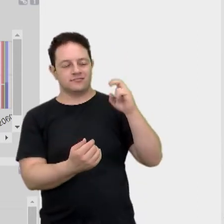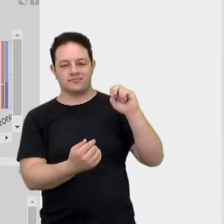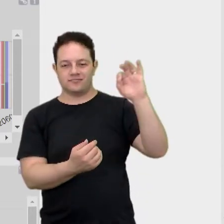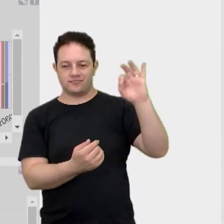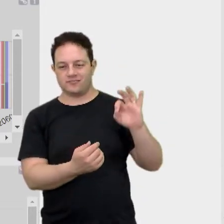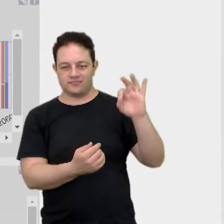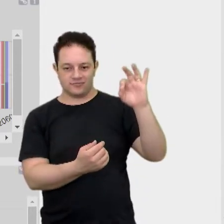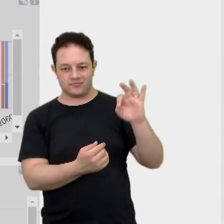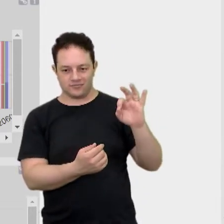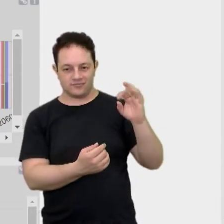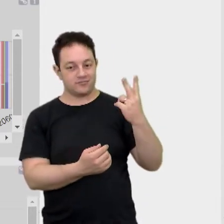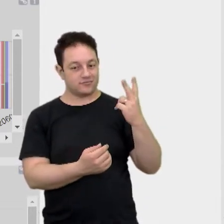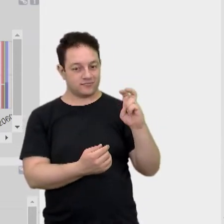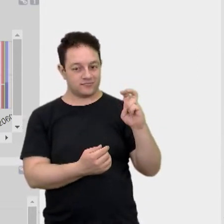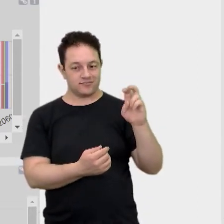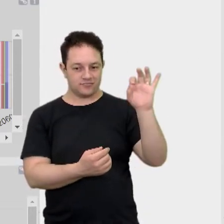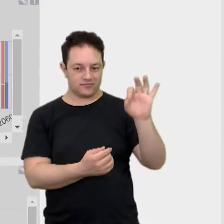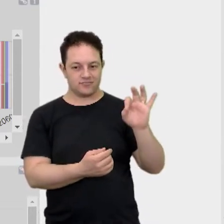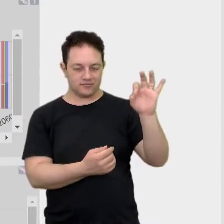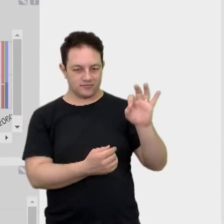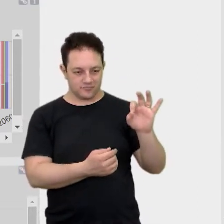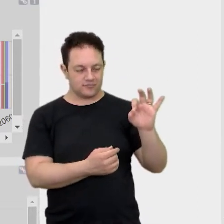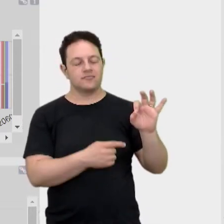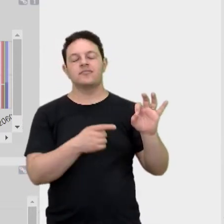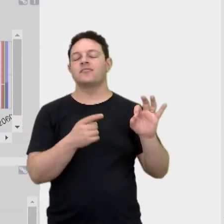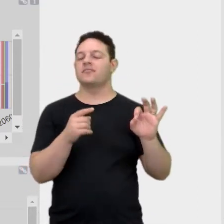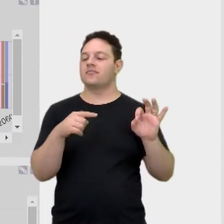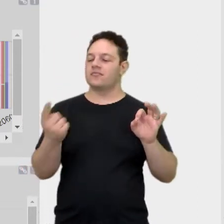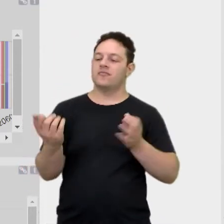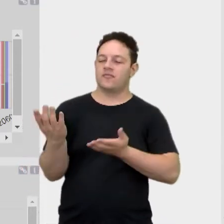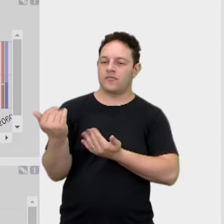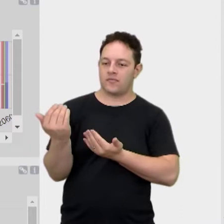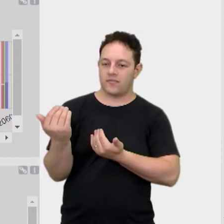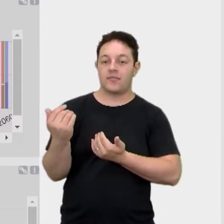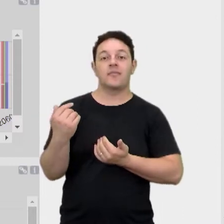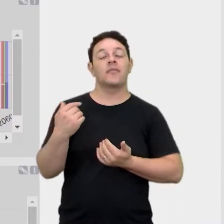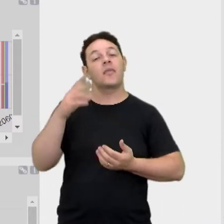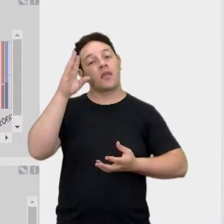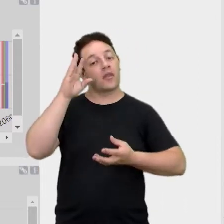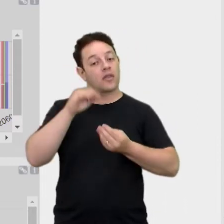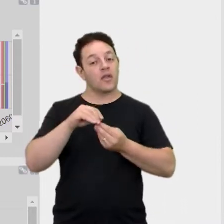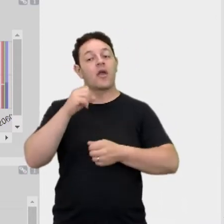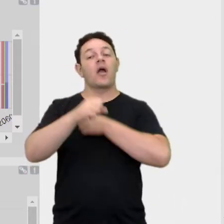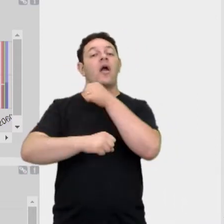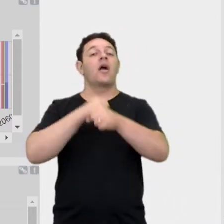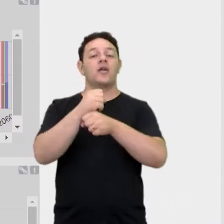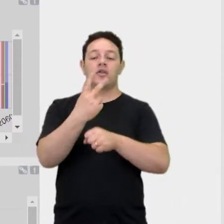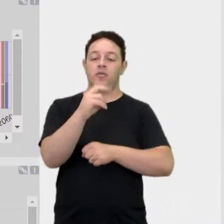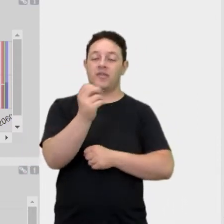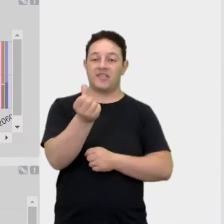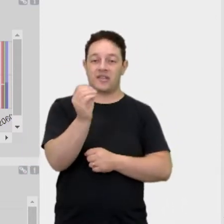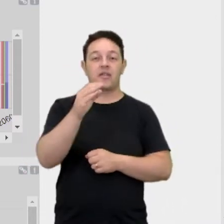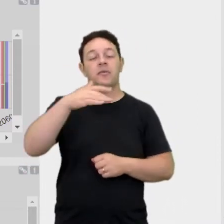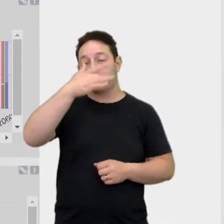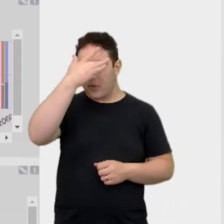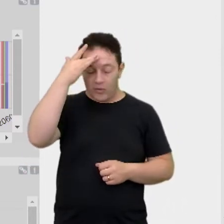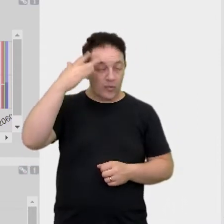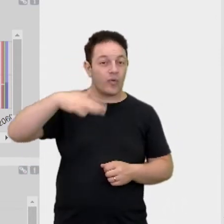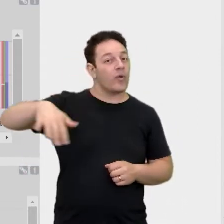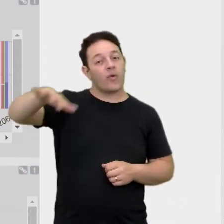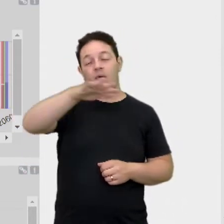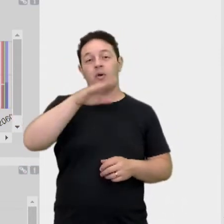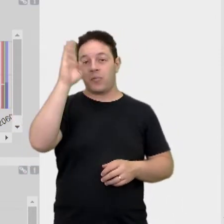25% com a projeção de jovens, nós vamos ter mais idosos do que jovens